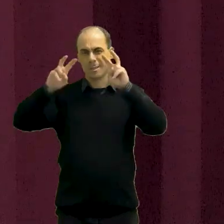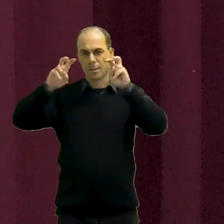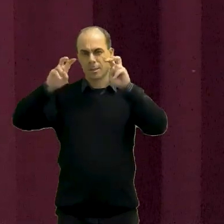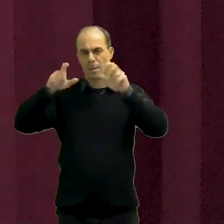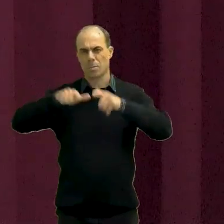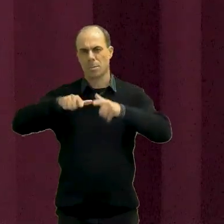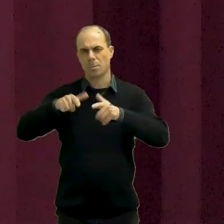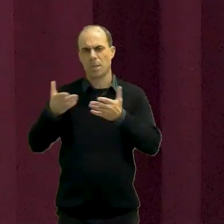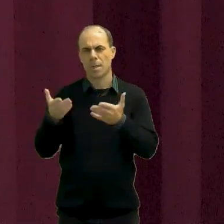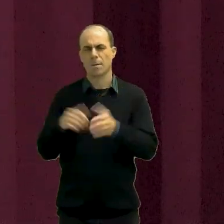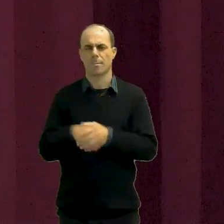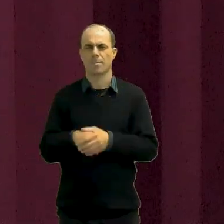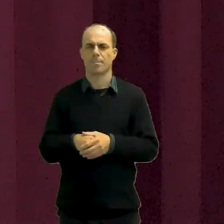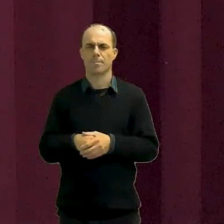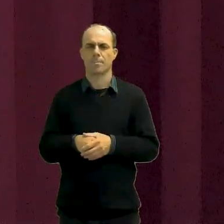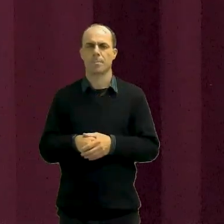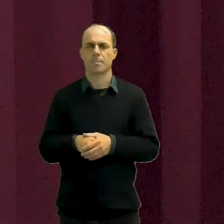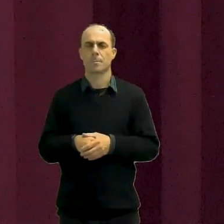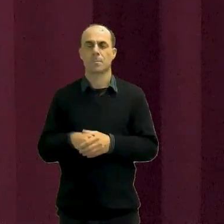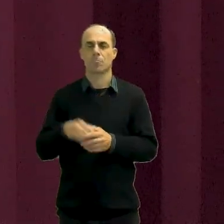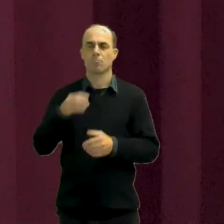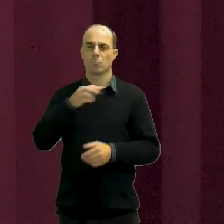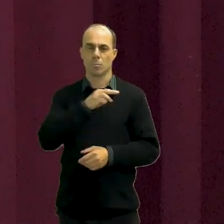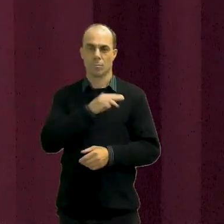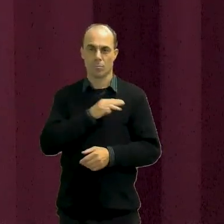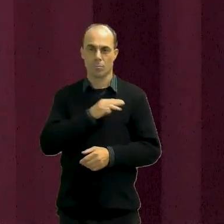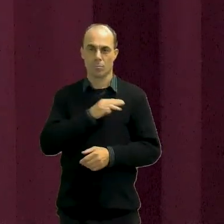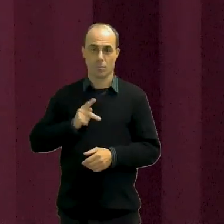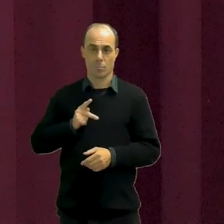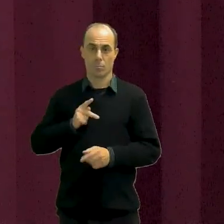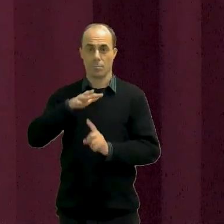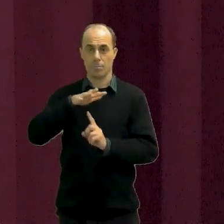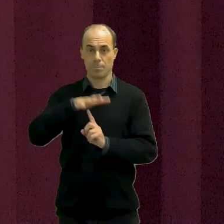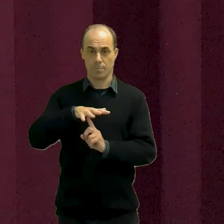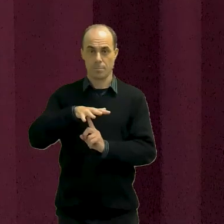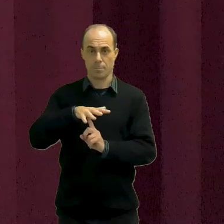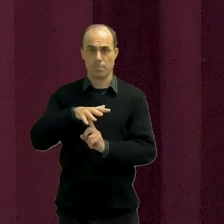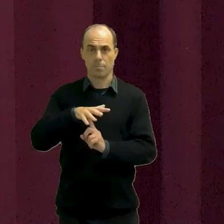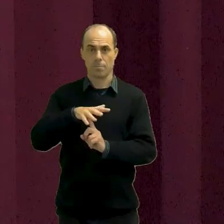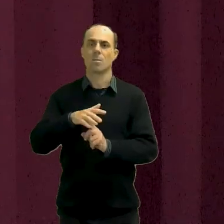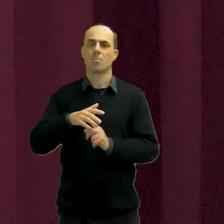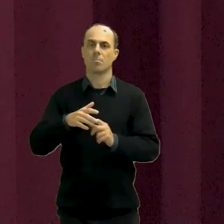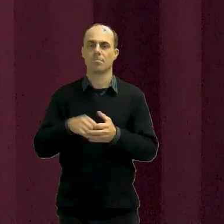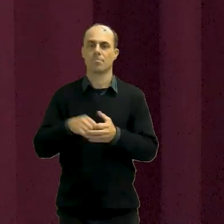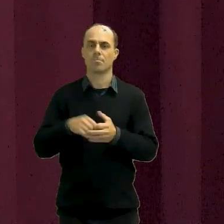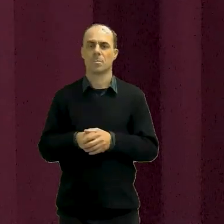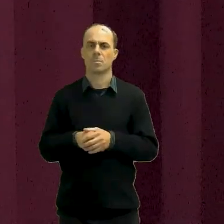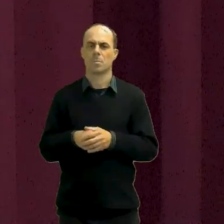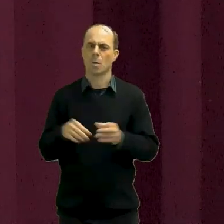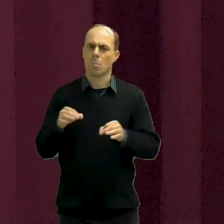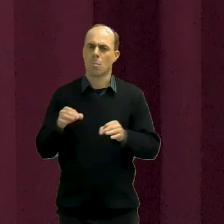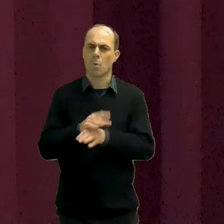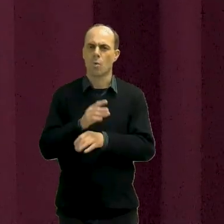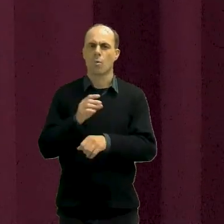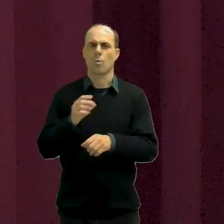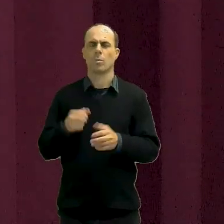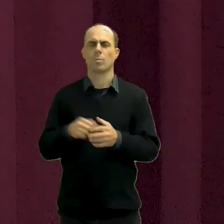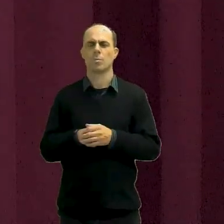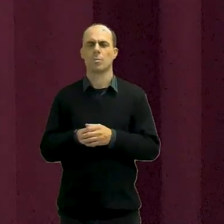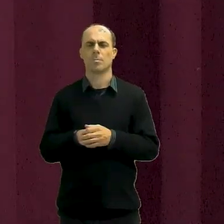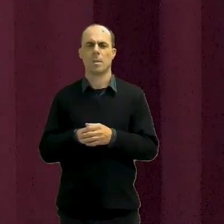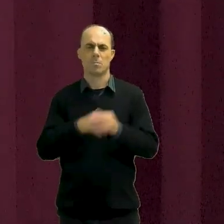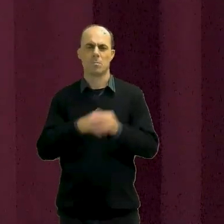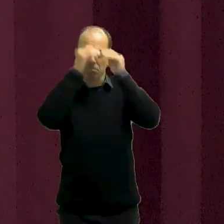então o Ministério Público do Estado do Paraná está preparado eh para o cumprimento das regras e os e os promotores as promotoras